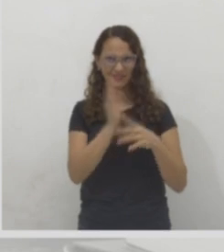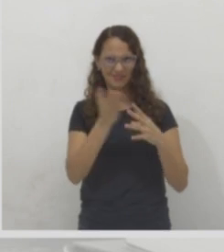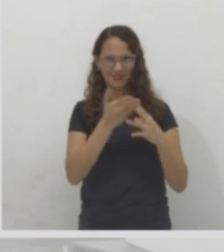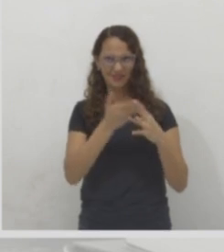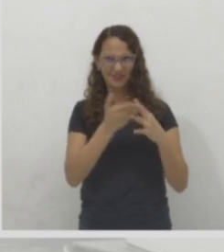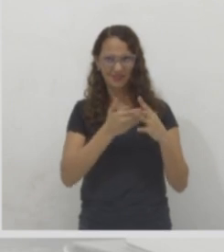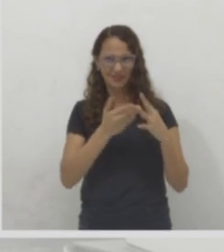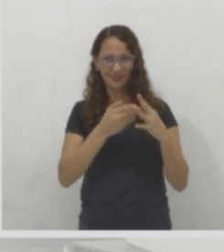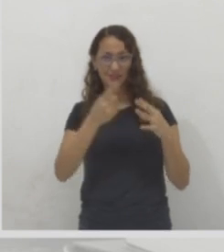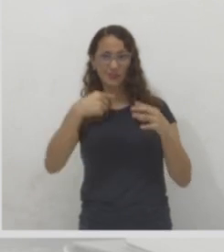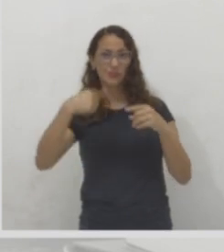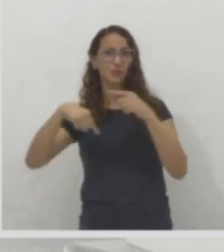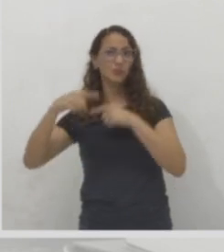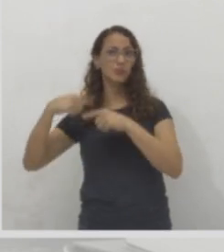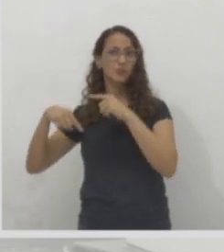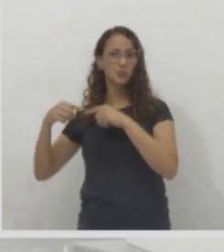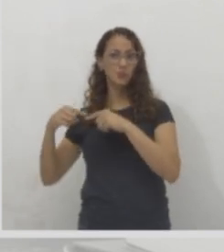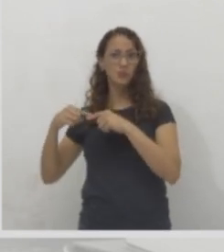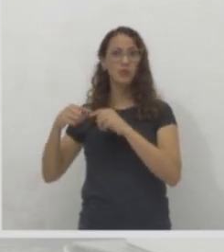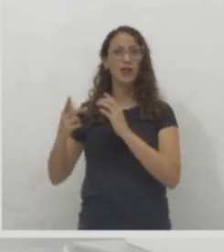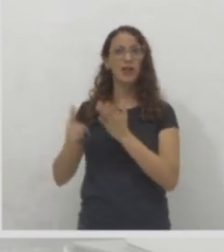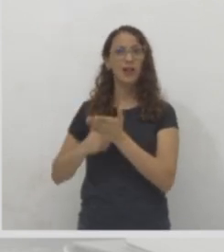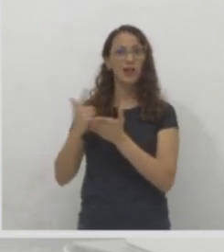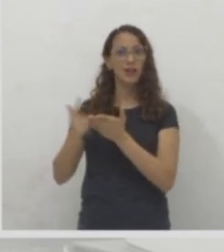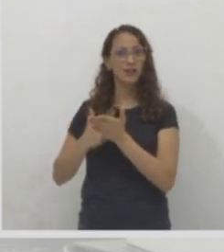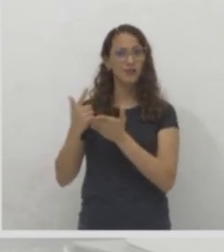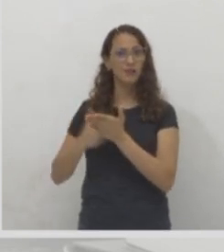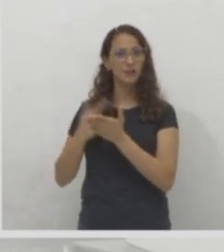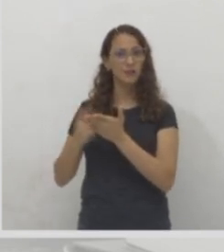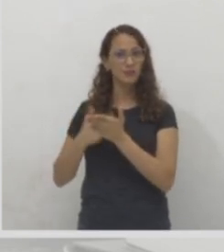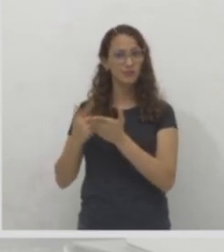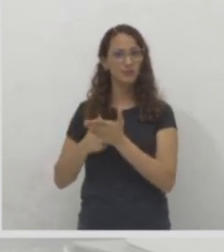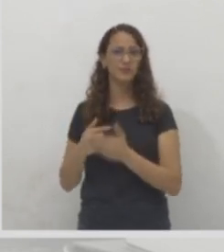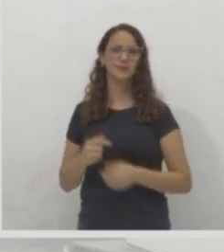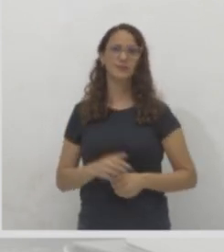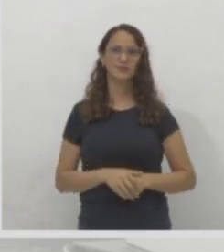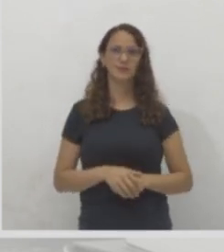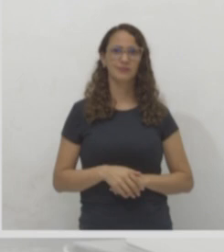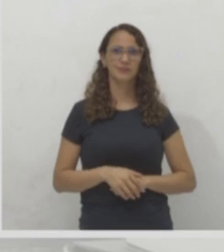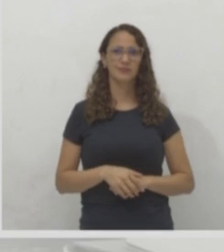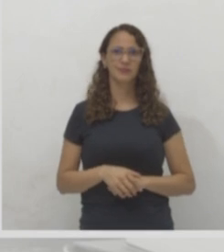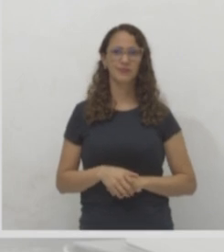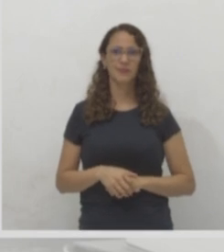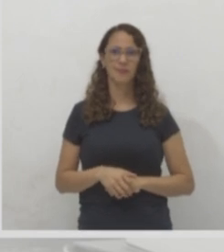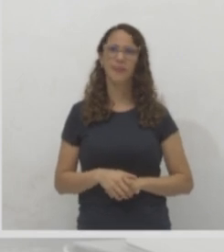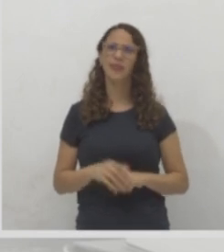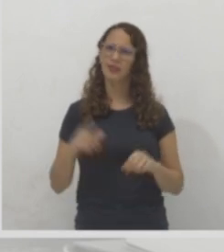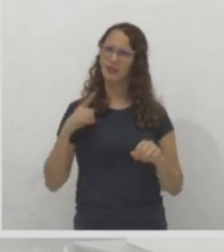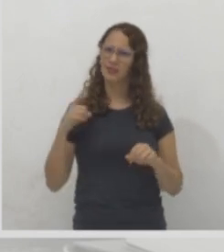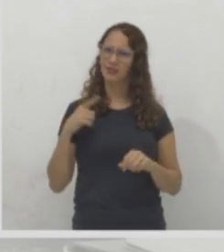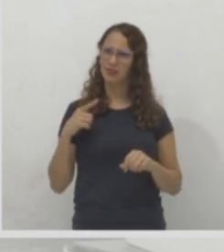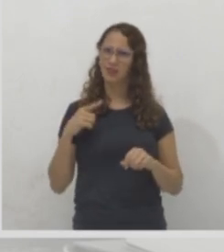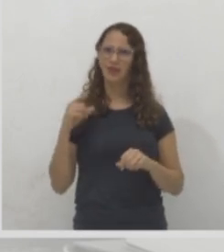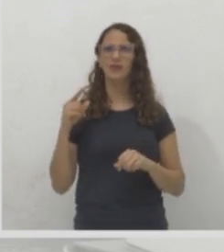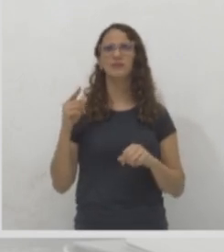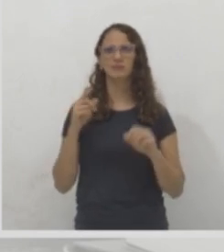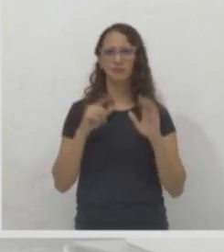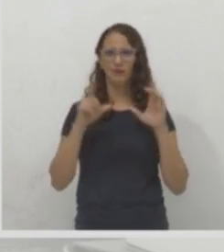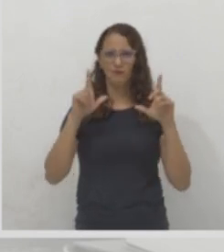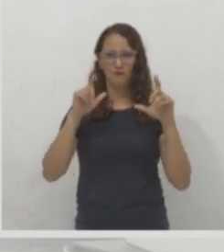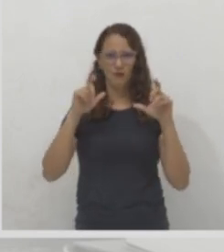nos últimos anos. Aqui nós temos uma imagem, a imagem de uma personagem de uma série